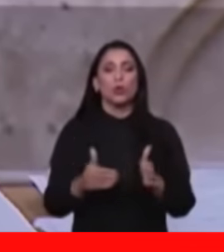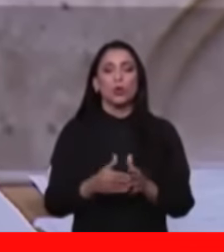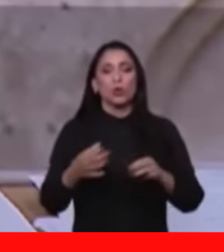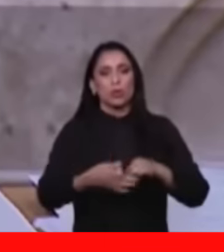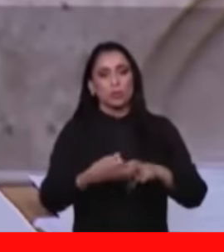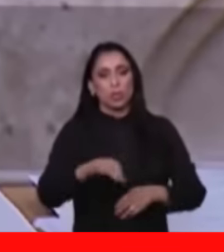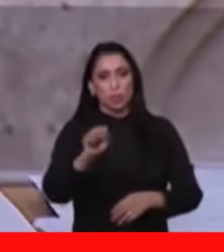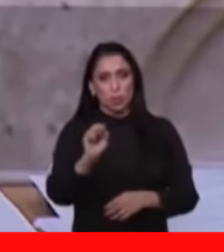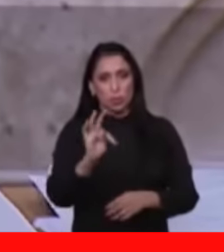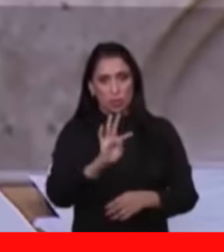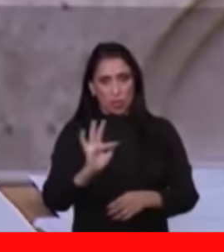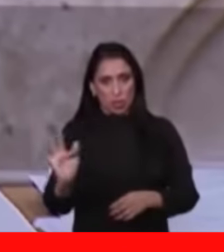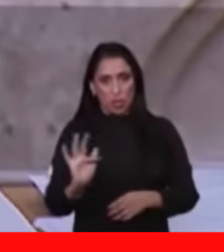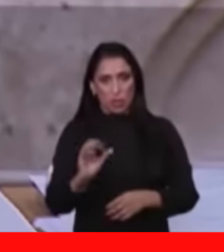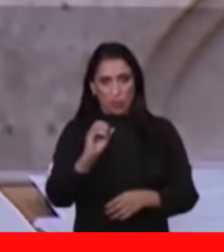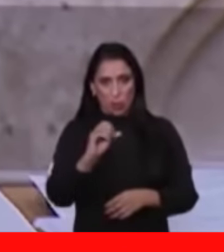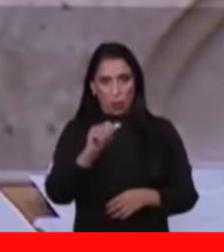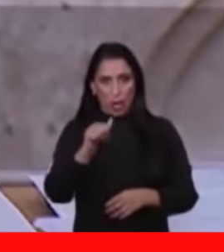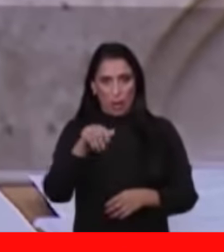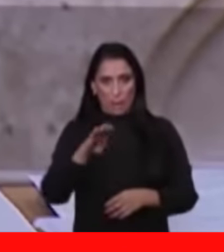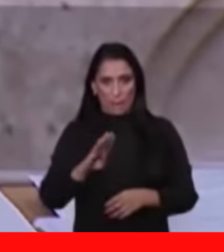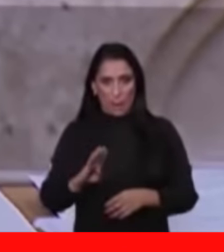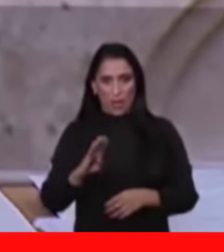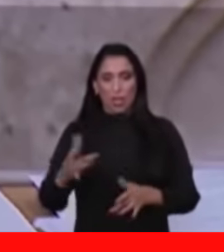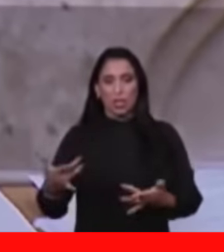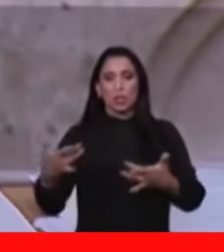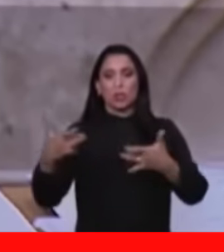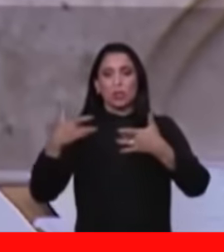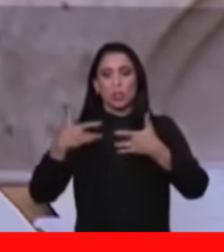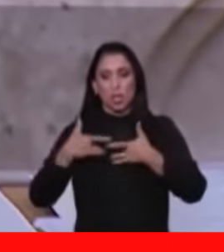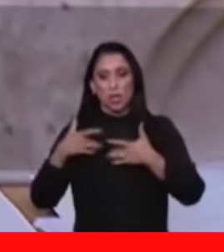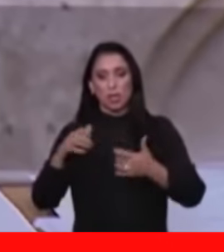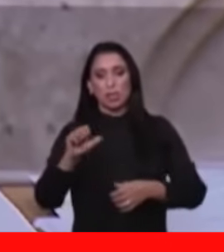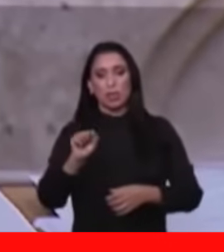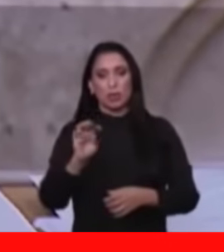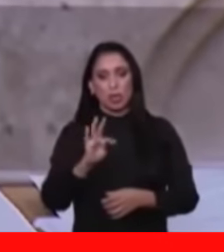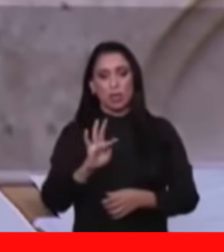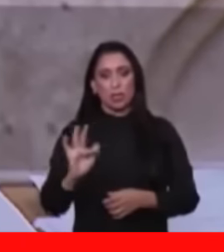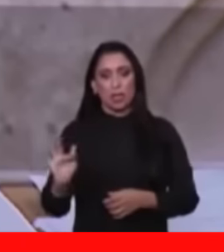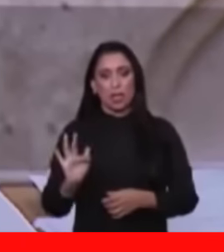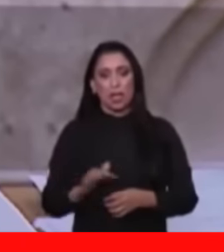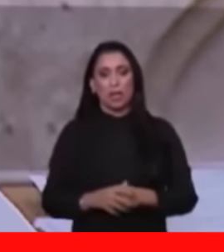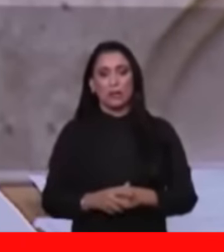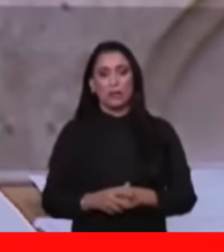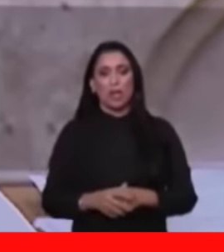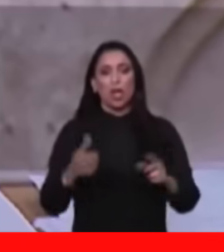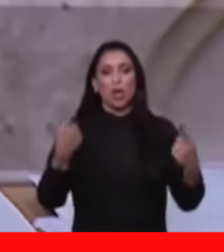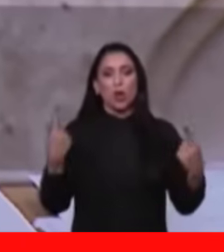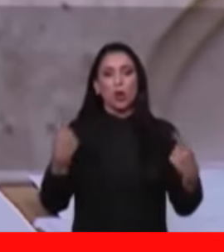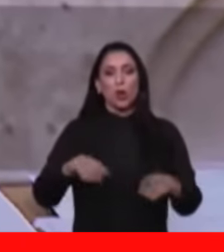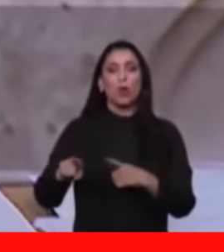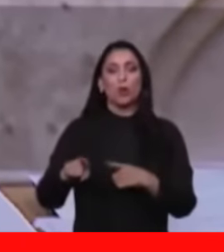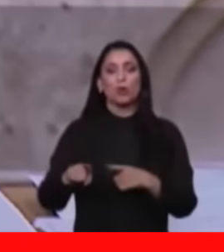Federal, a OAB se solidariza com o Tribunal ante ataques que